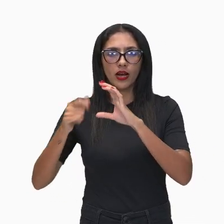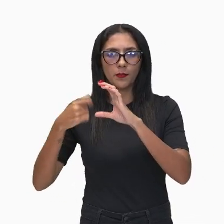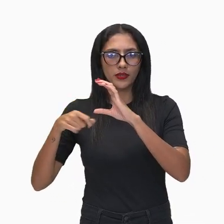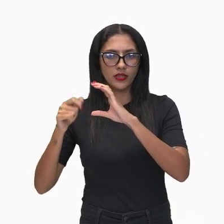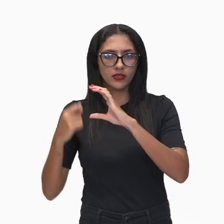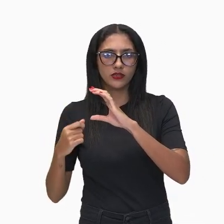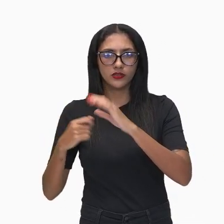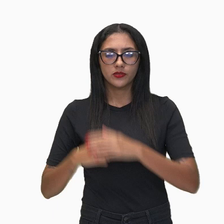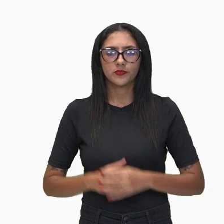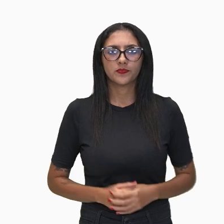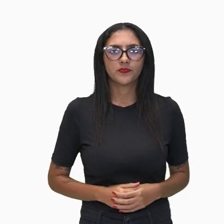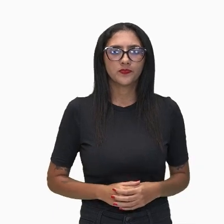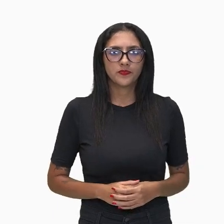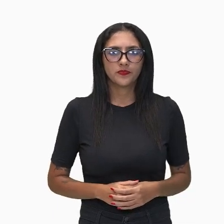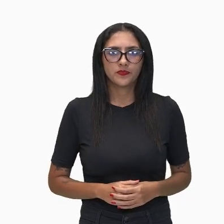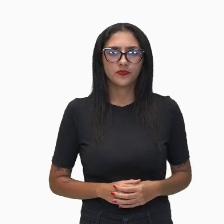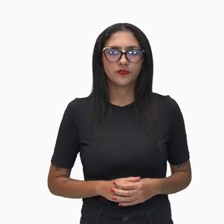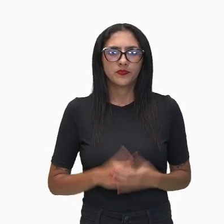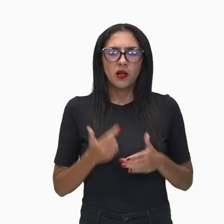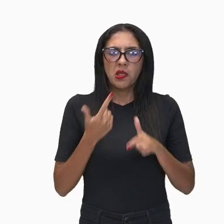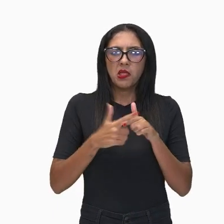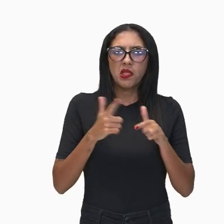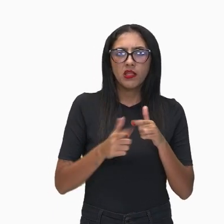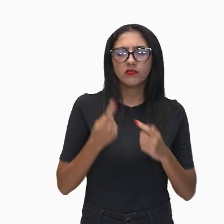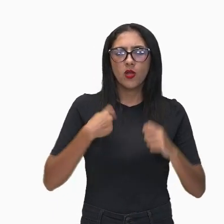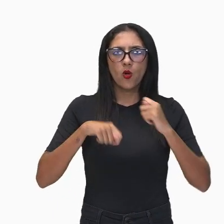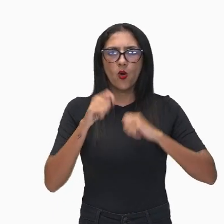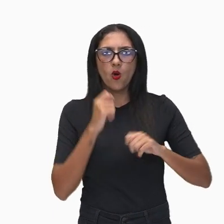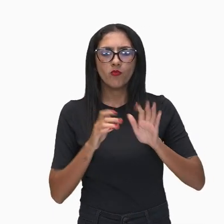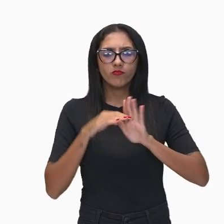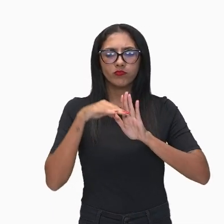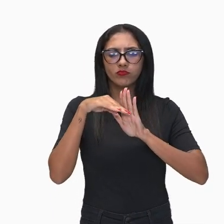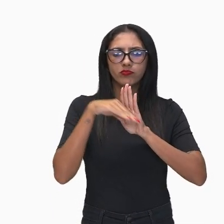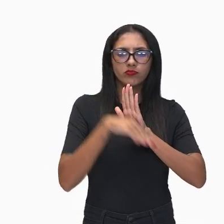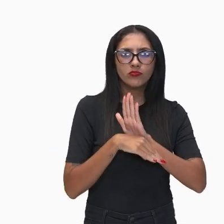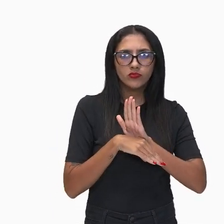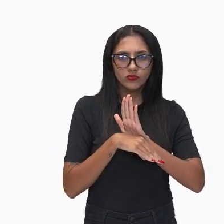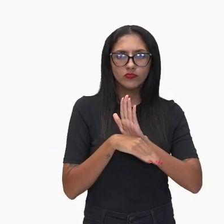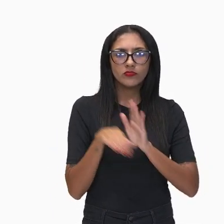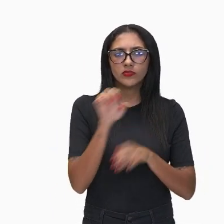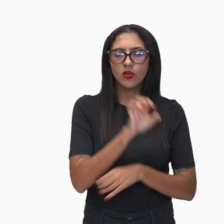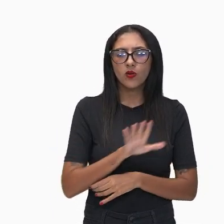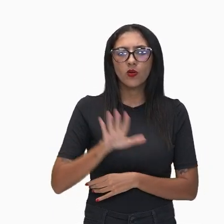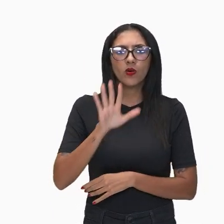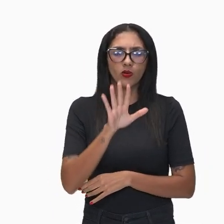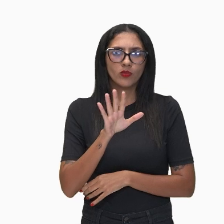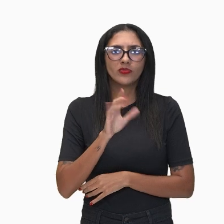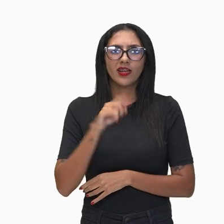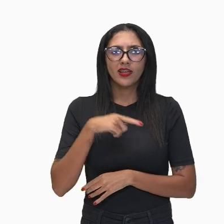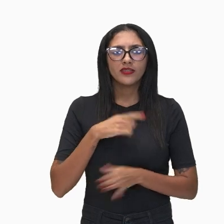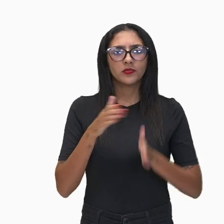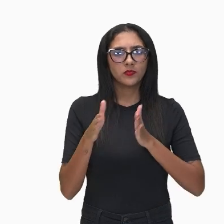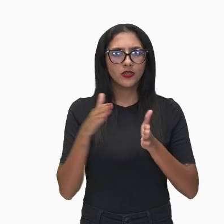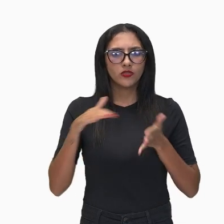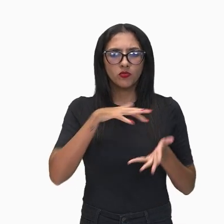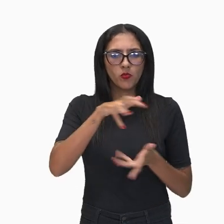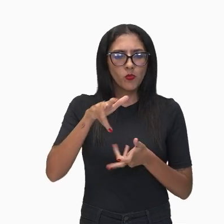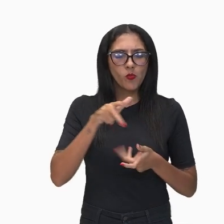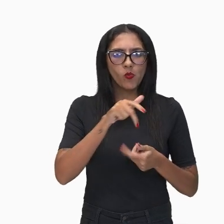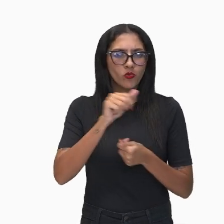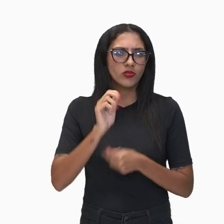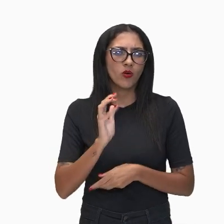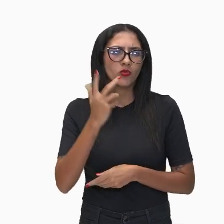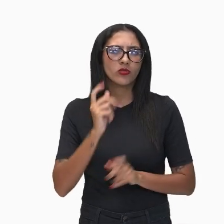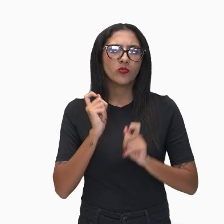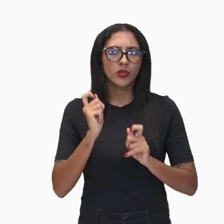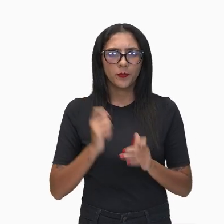não é isso? Então, com a decadência econômica lá das potências europeias, o mundo depois da guerra foi marcado, então, pelas